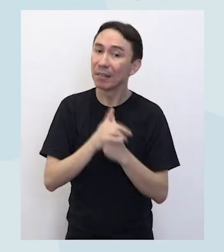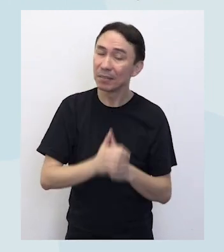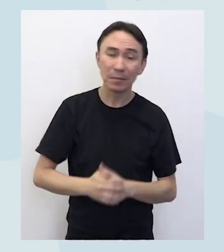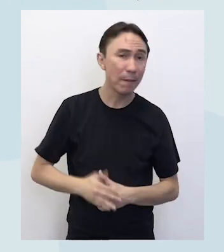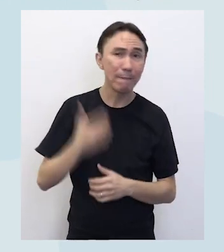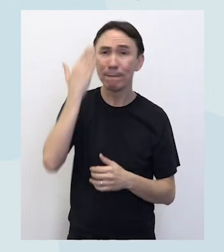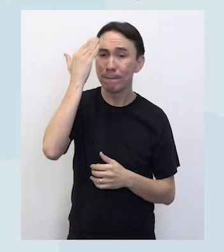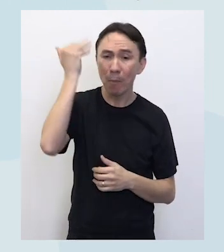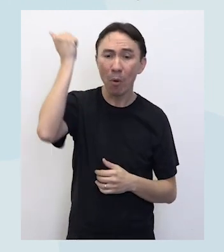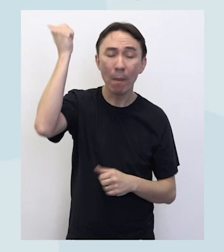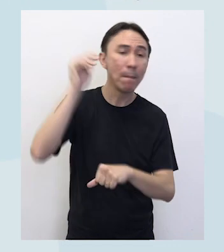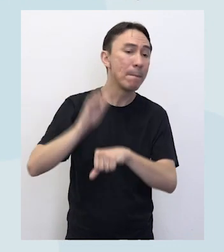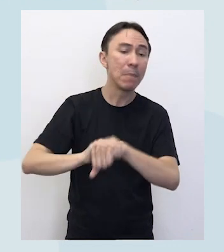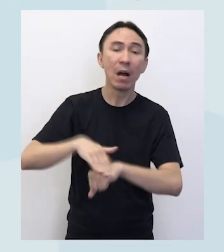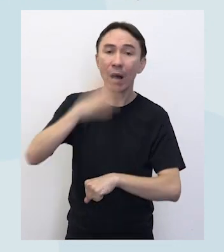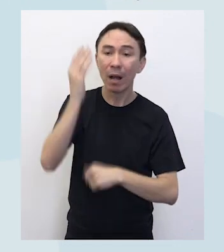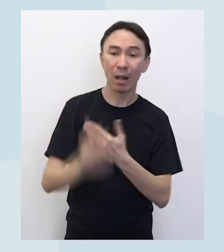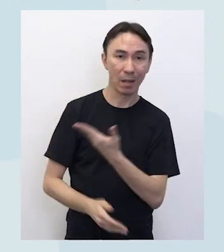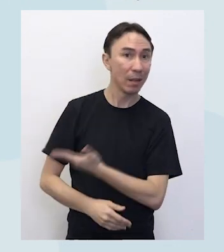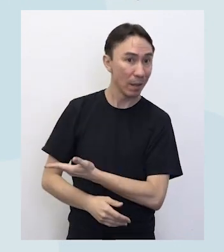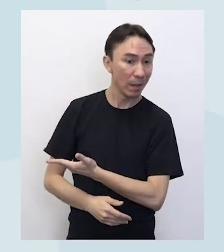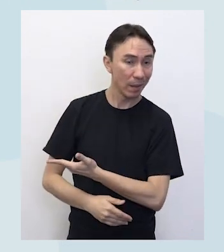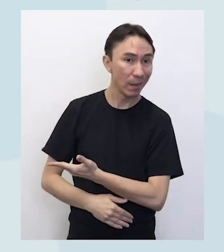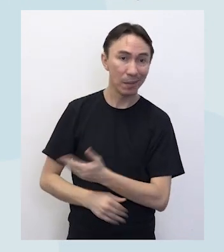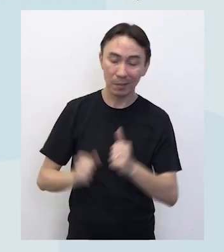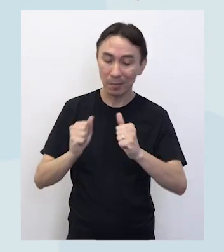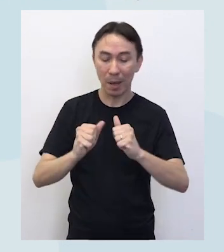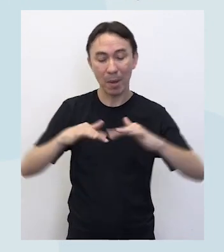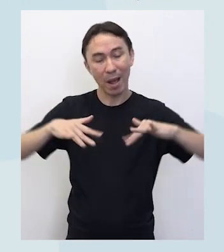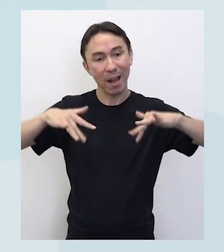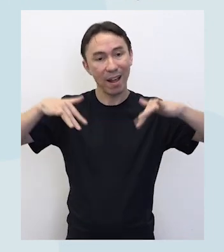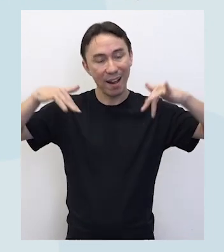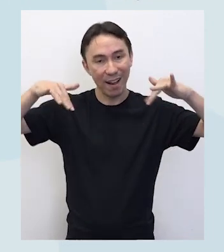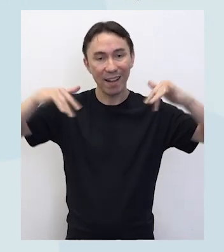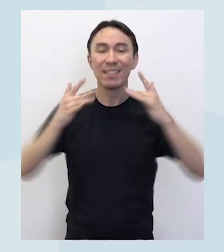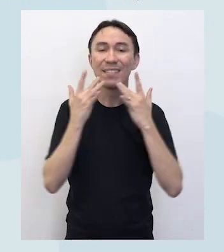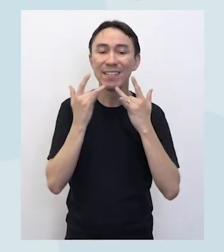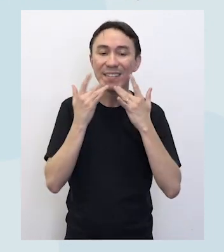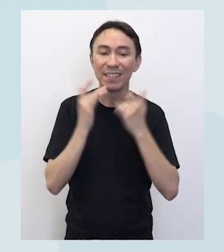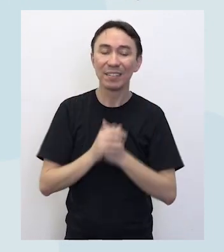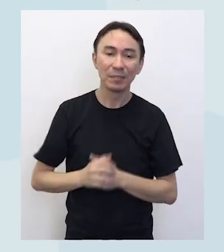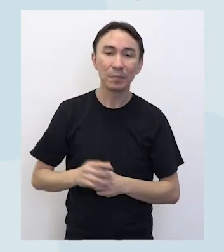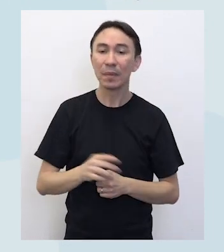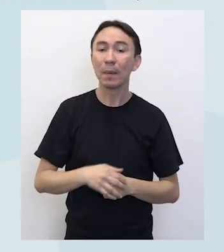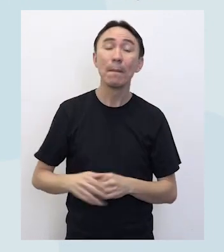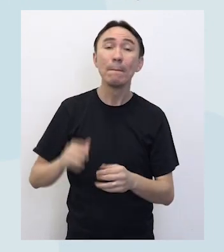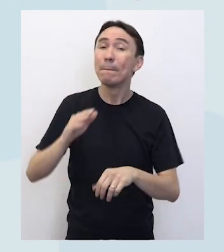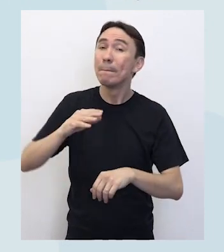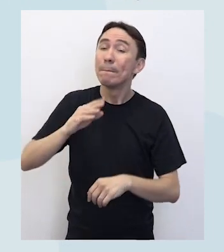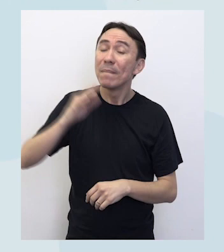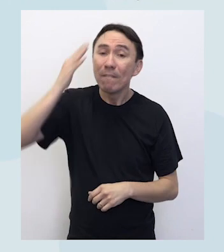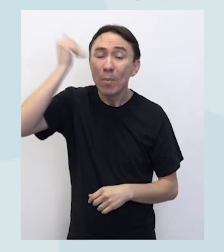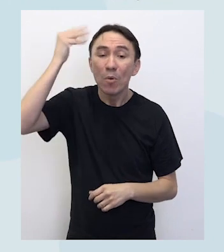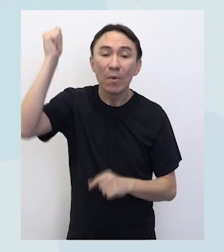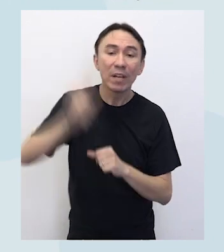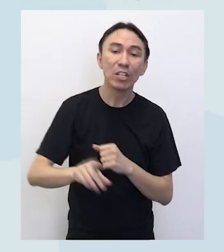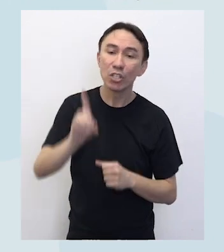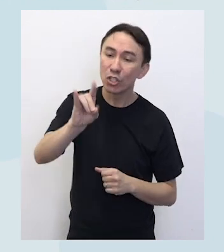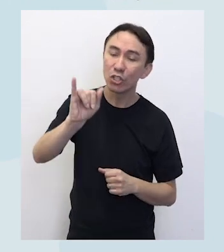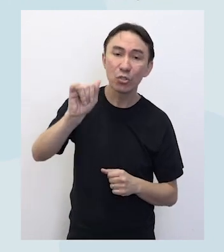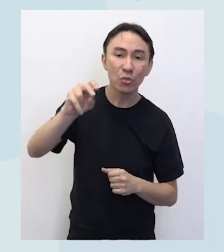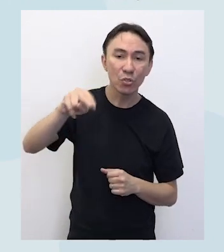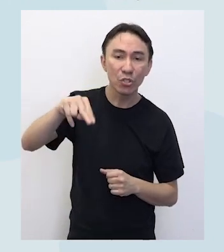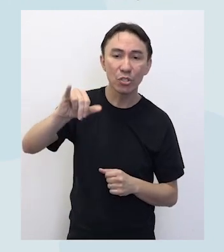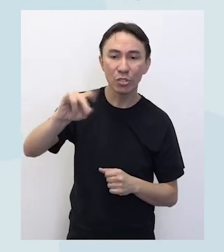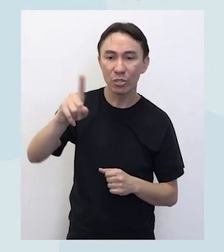né, nomeados teatros de arena. Os mais conhecidos eram o Dionísio e o Delfos. Esses teatros tinham uma enorme